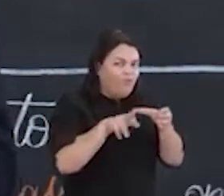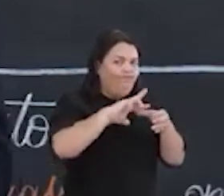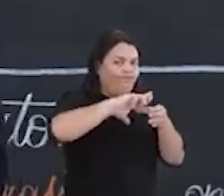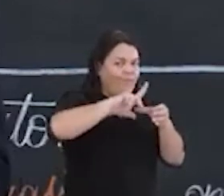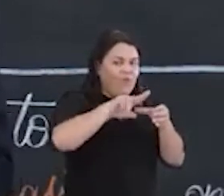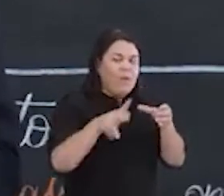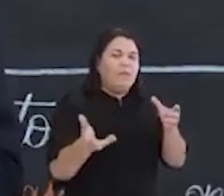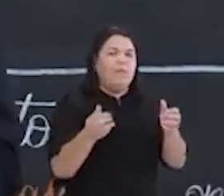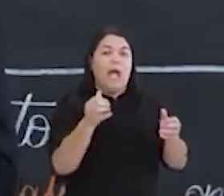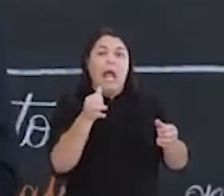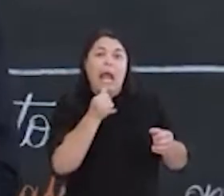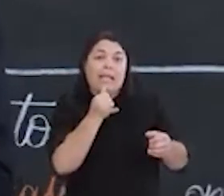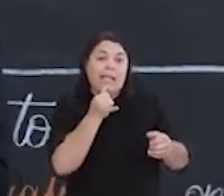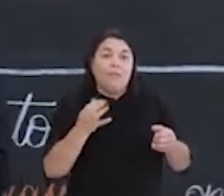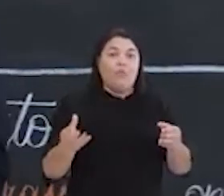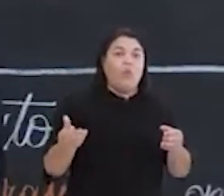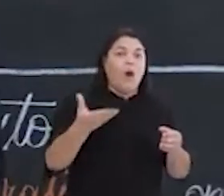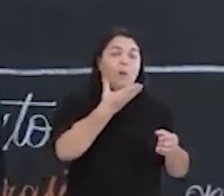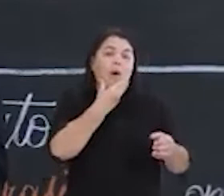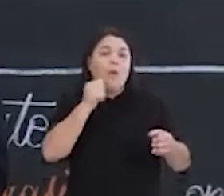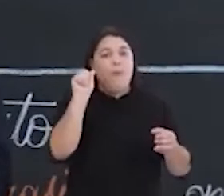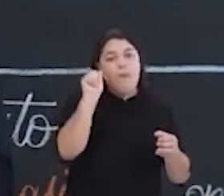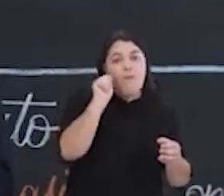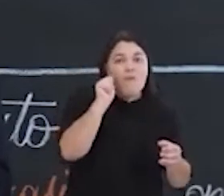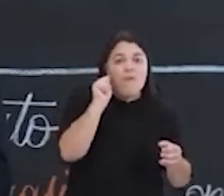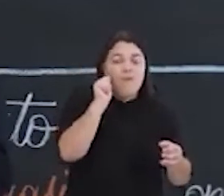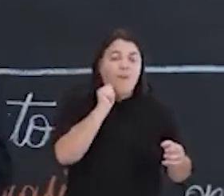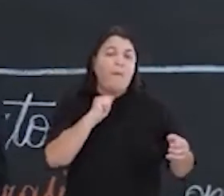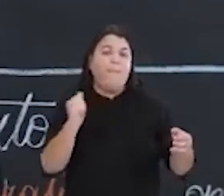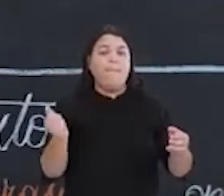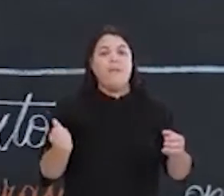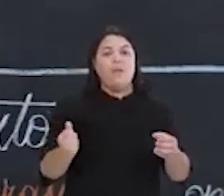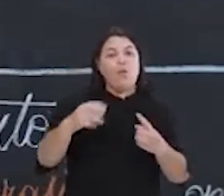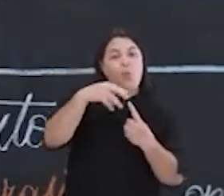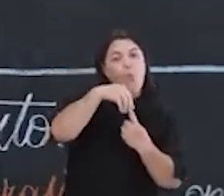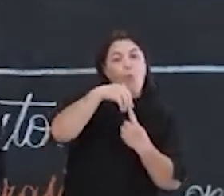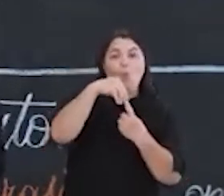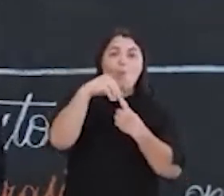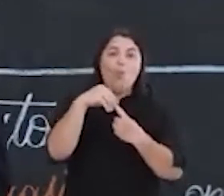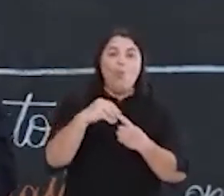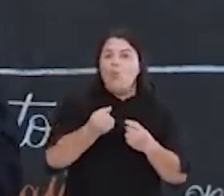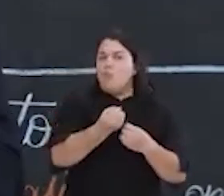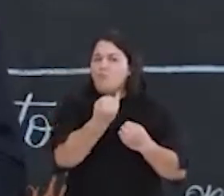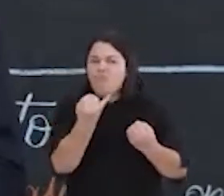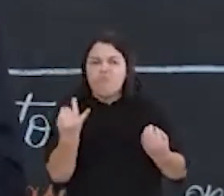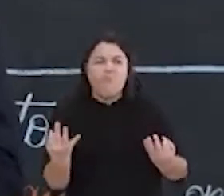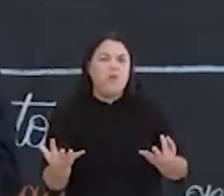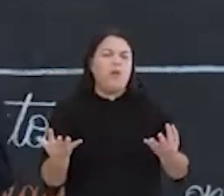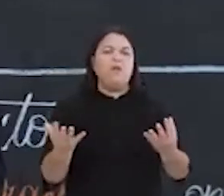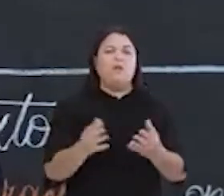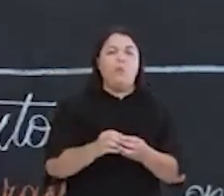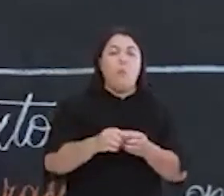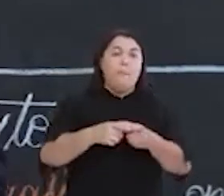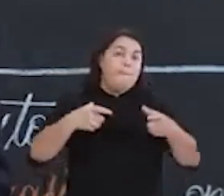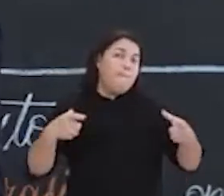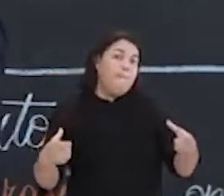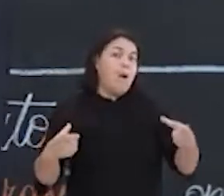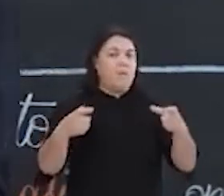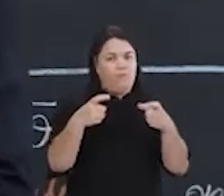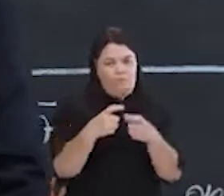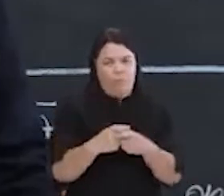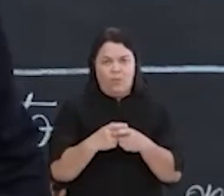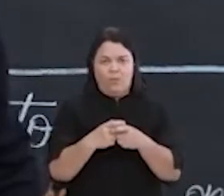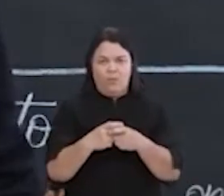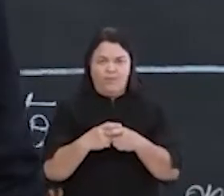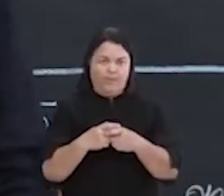falando em variação de gênero, número e grau. Masculino e feminino, singular e plural, o grau diminutivo, o grau aumentativo. O